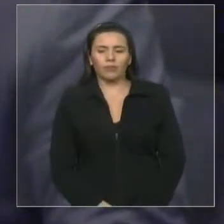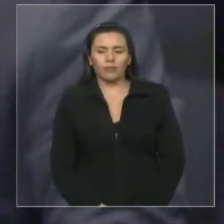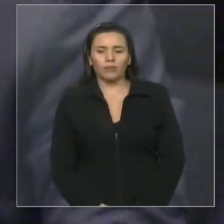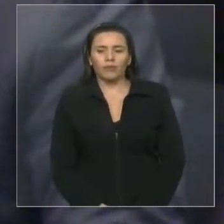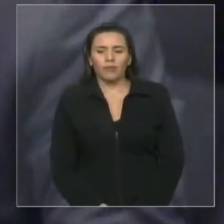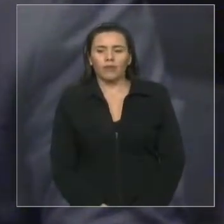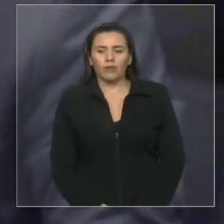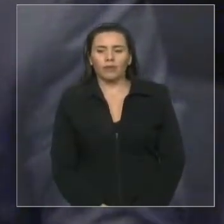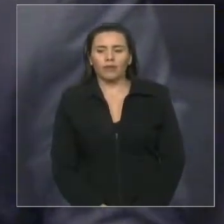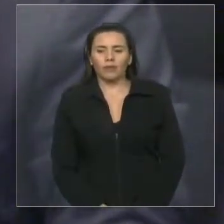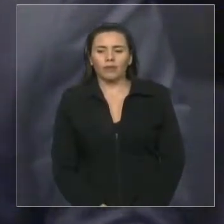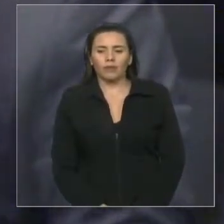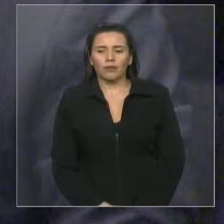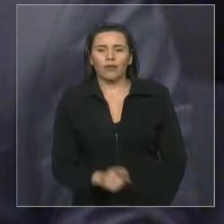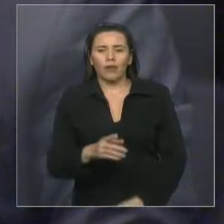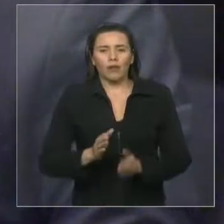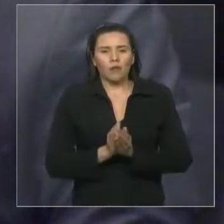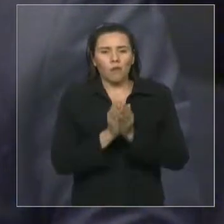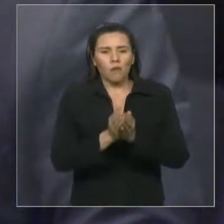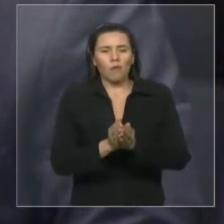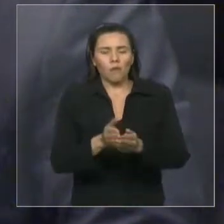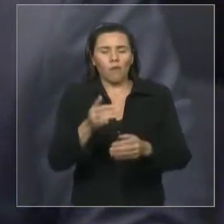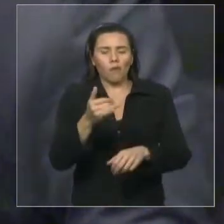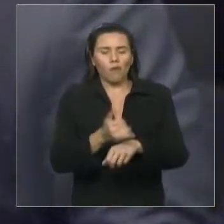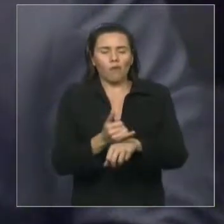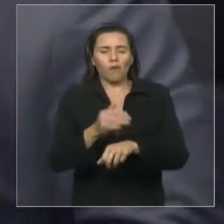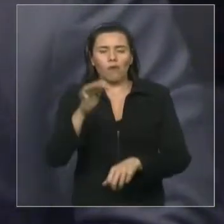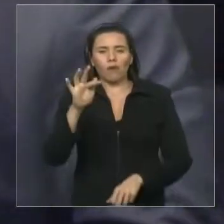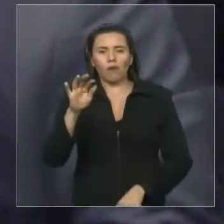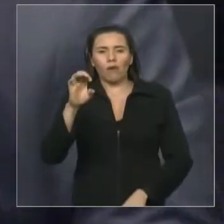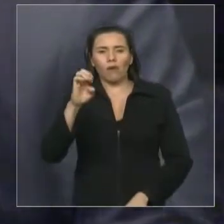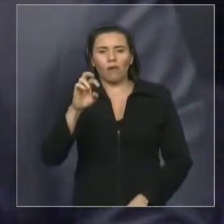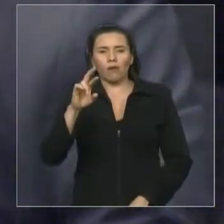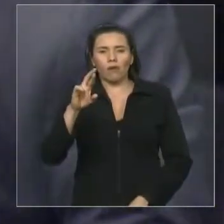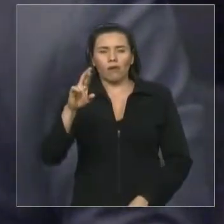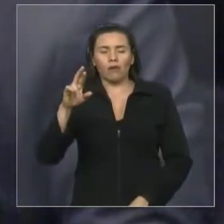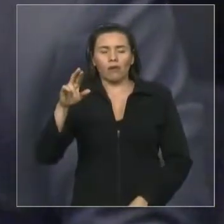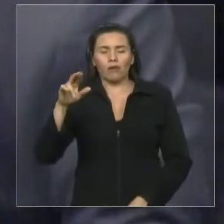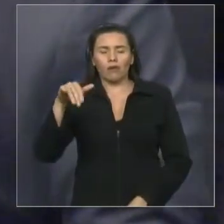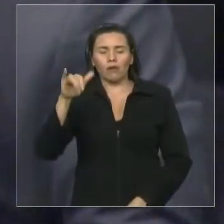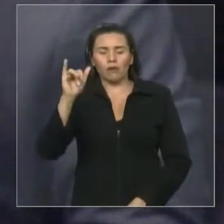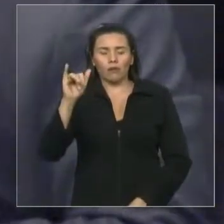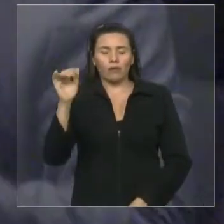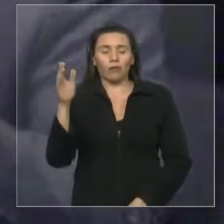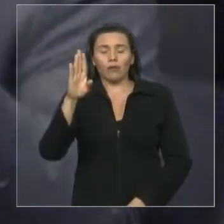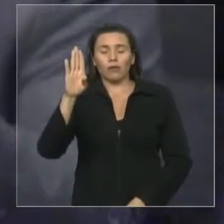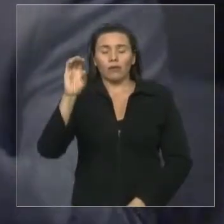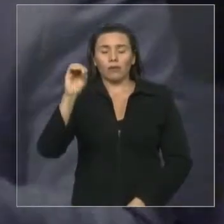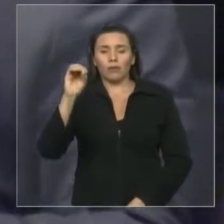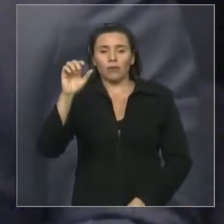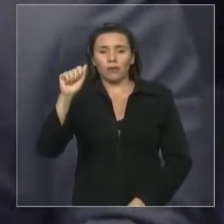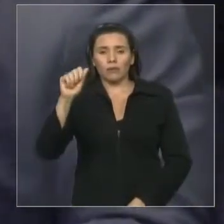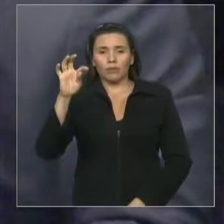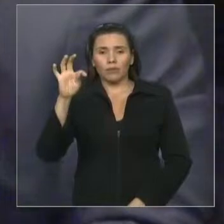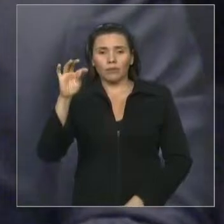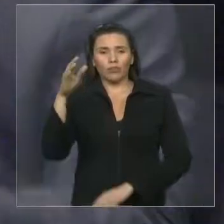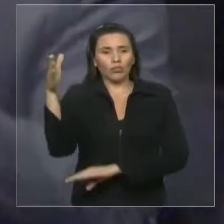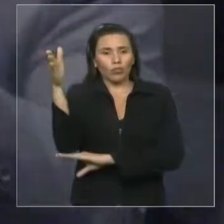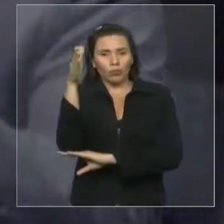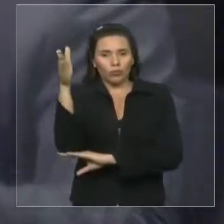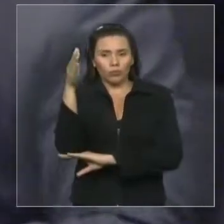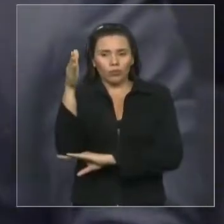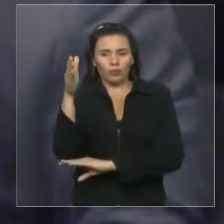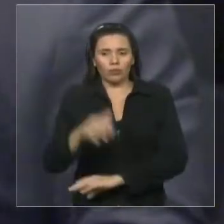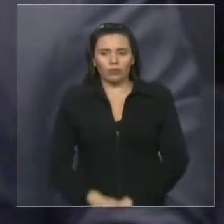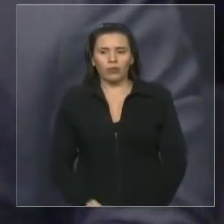dos terminais do ferry-boat da Ponta da Espera, em Alcântara. O Porto Grande, Vossa Excelência disse que não sabe onde